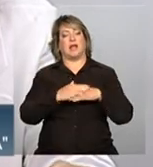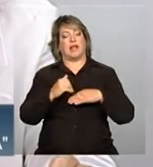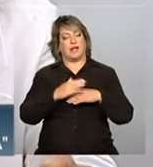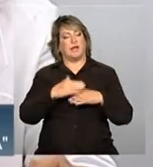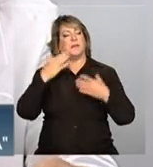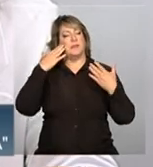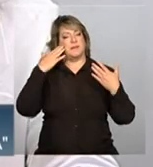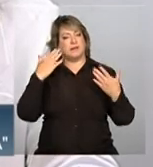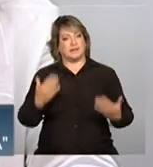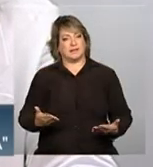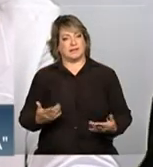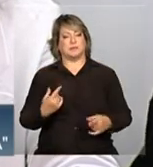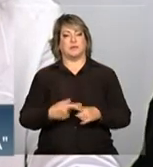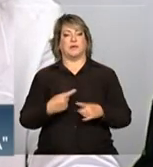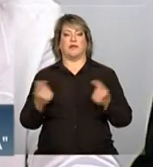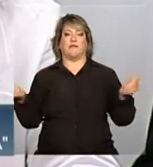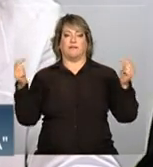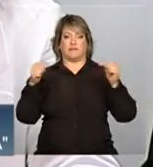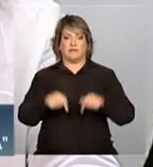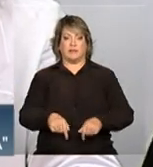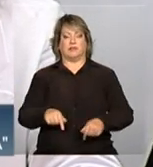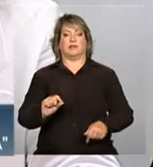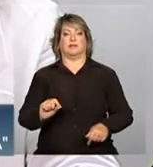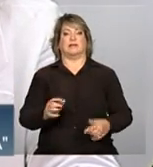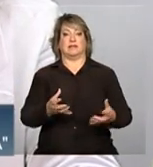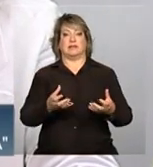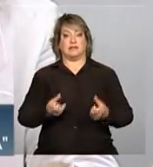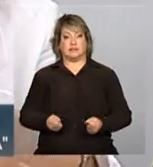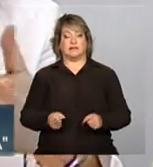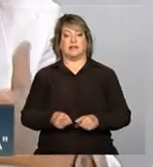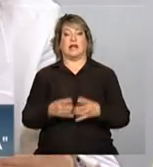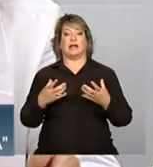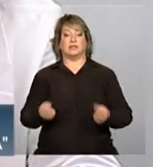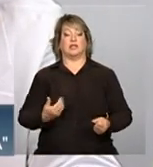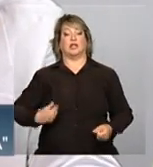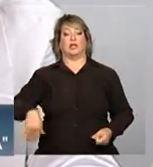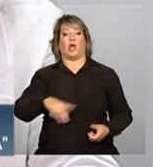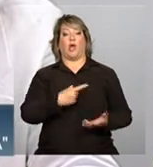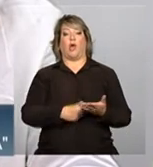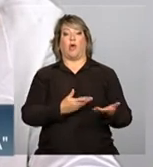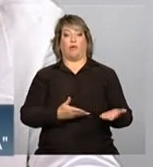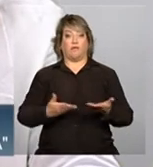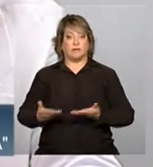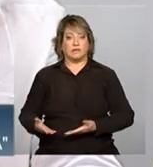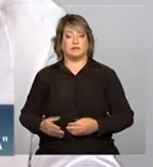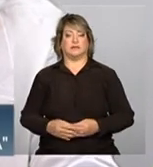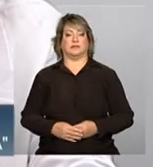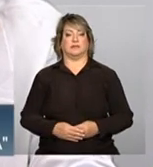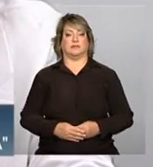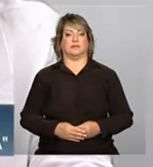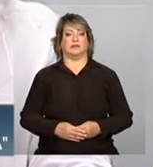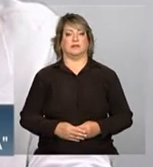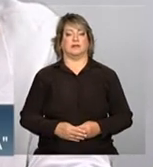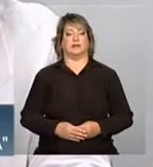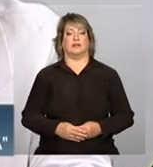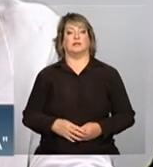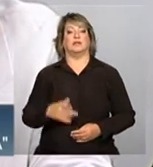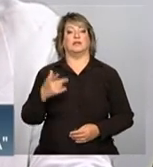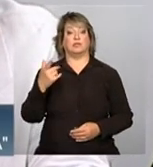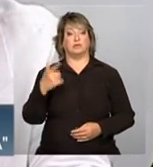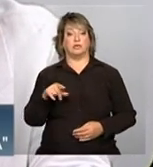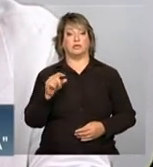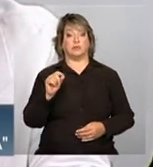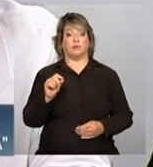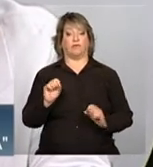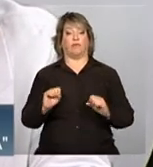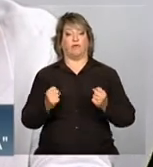carinhosa, né, por terem recebido e aceito o nosso convite, e reforçar